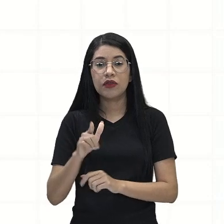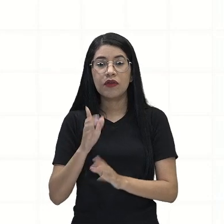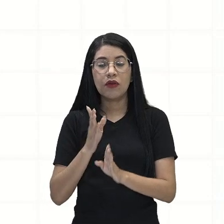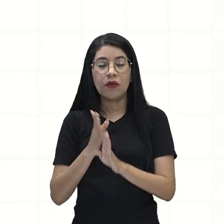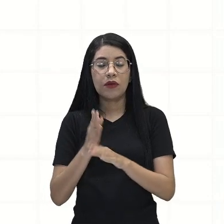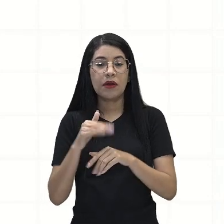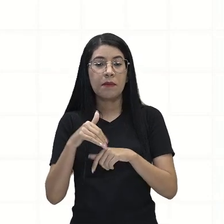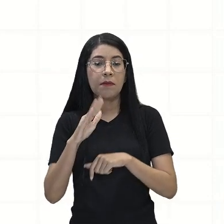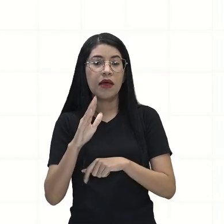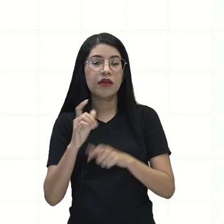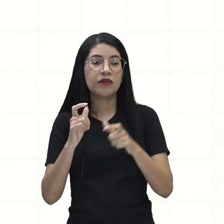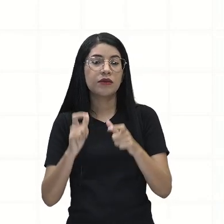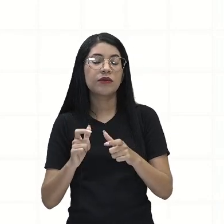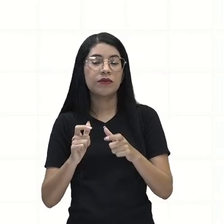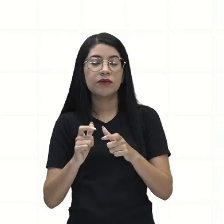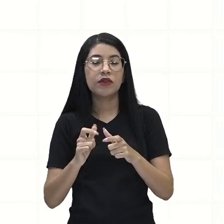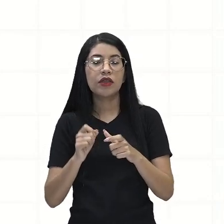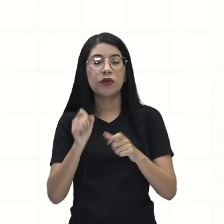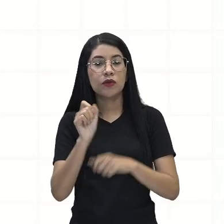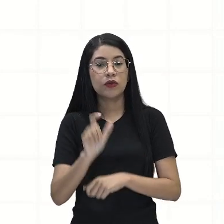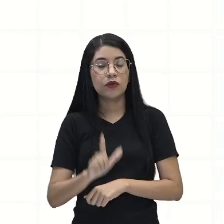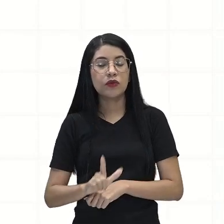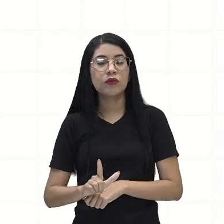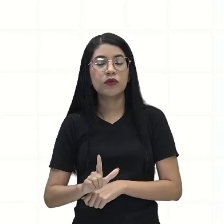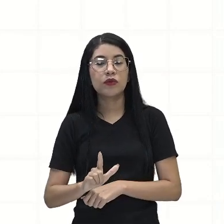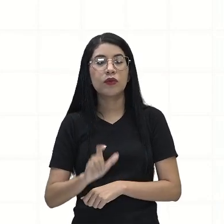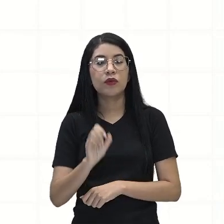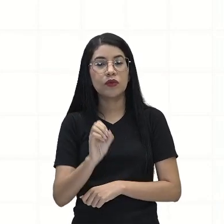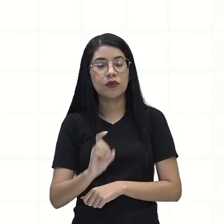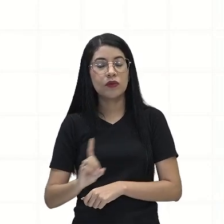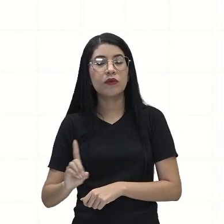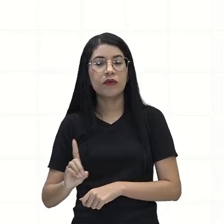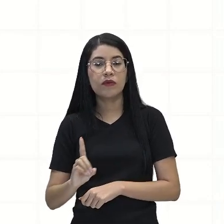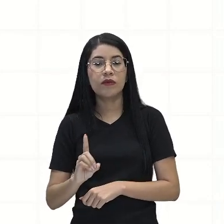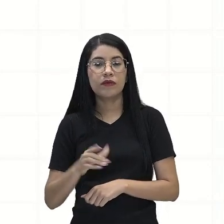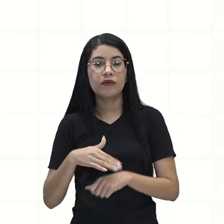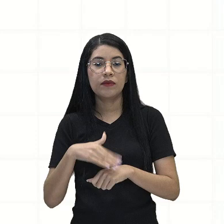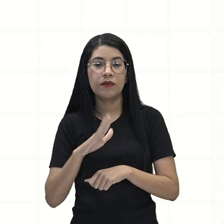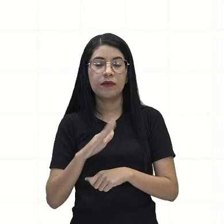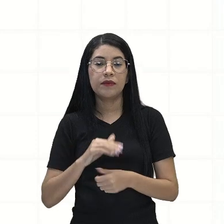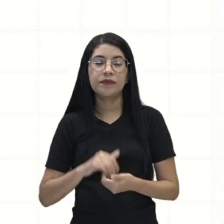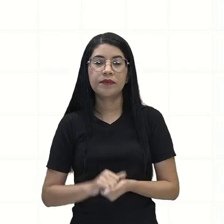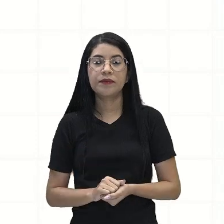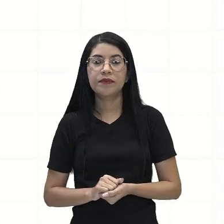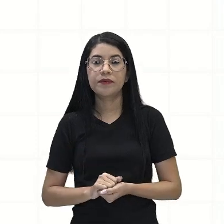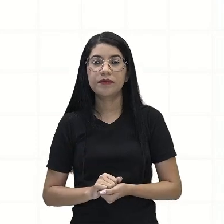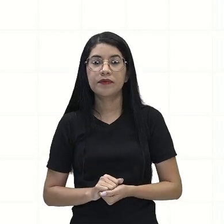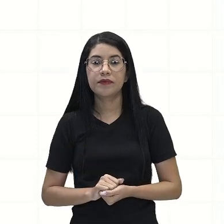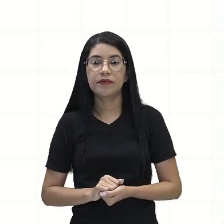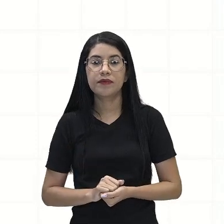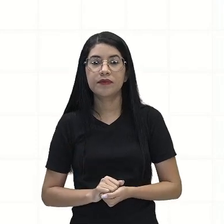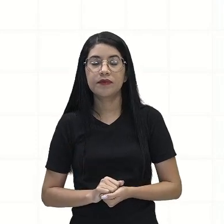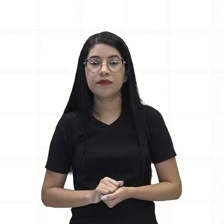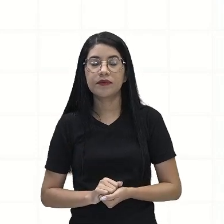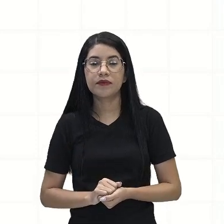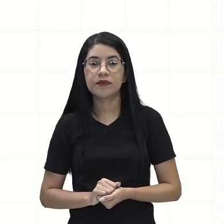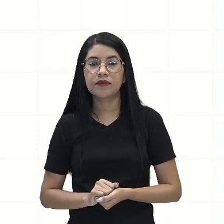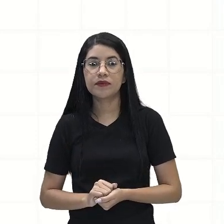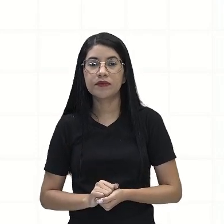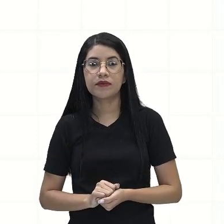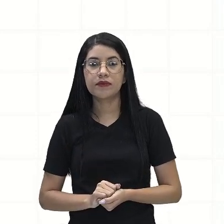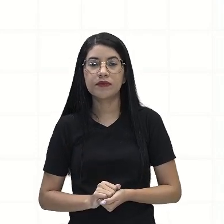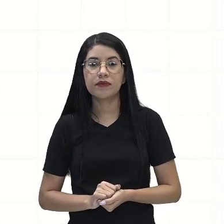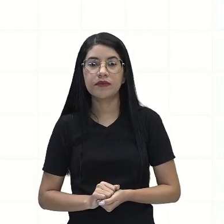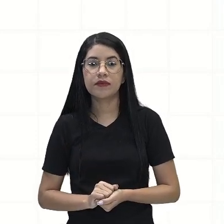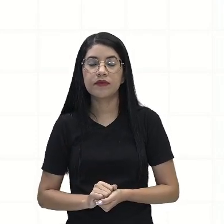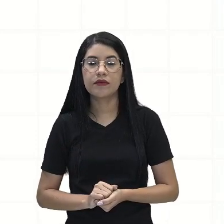encontrar esse fluxo, né? Essa densidade maior, mais na região centro-sul, tá bom? Então